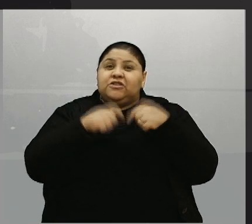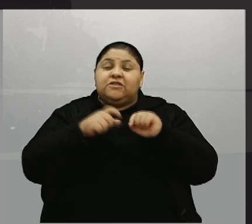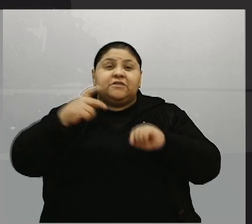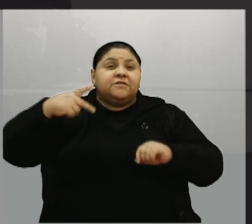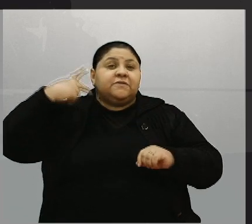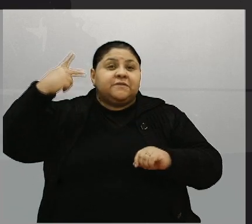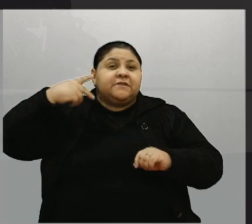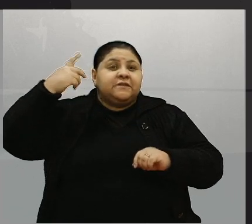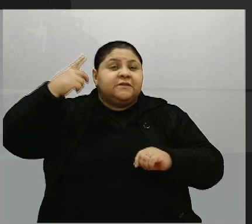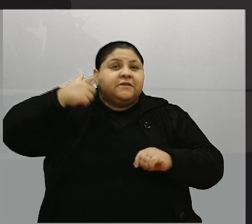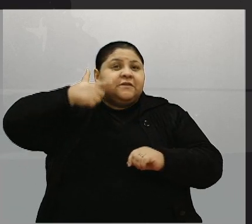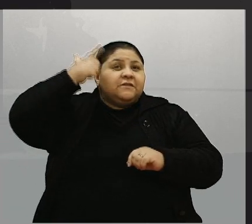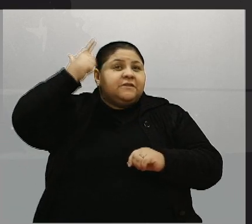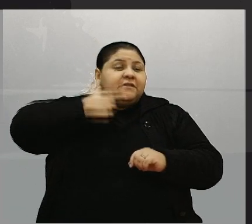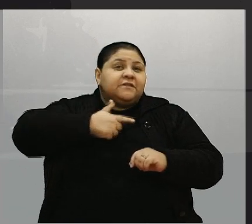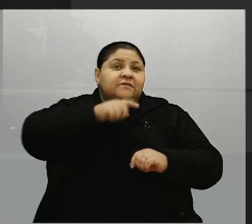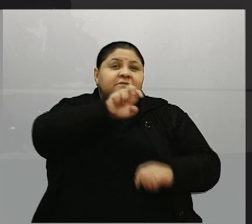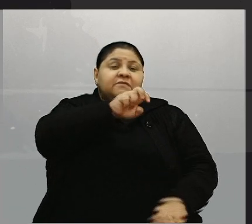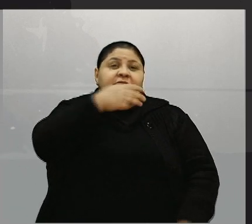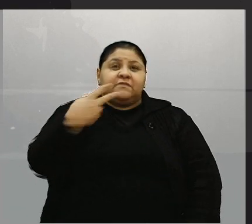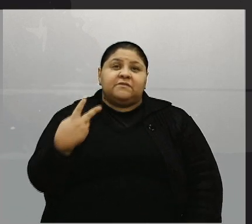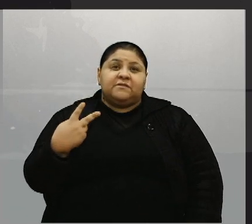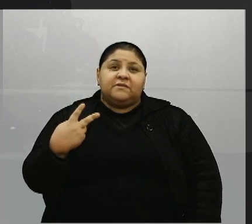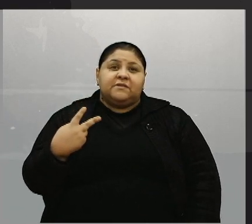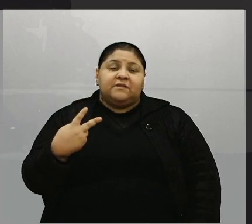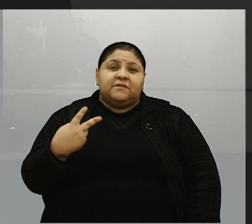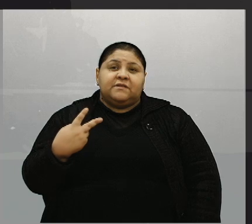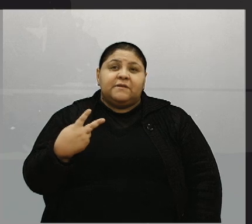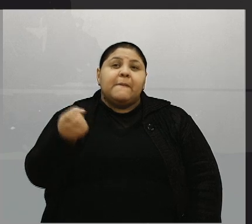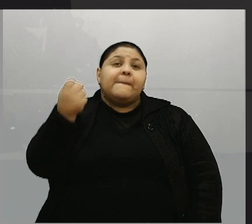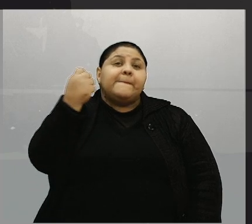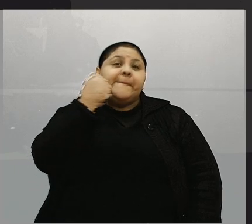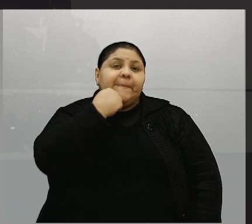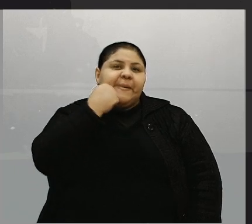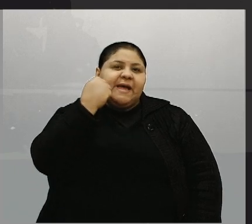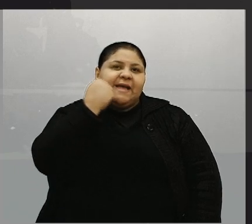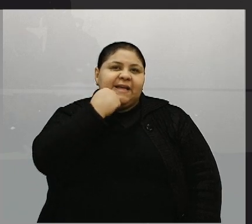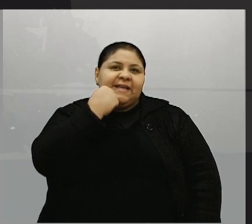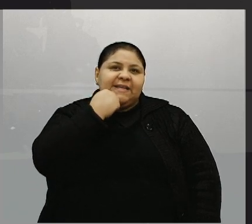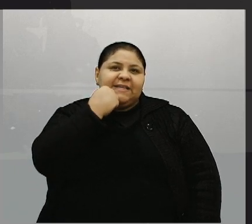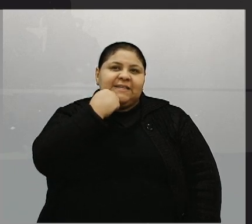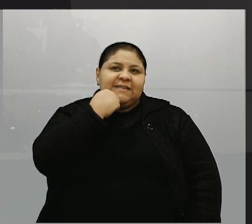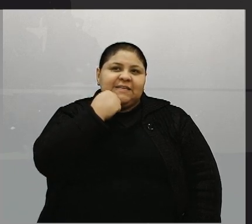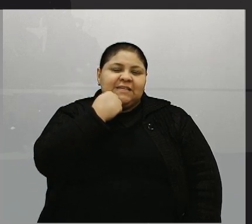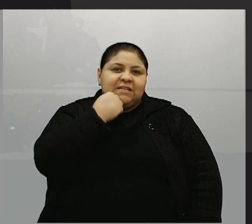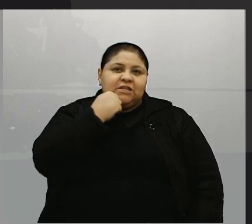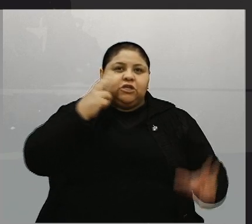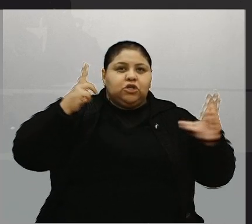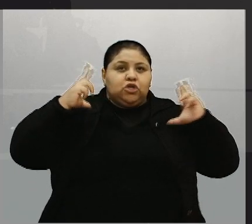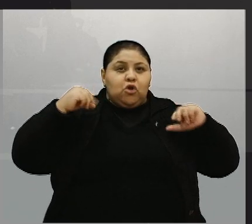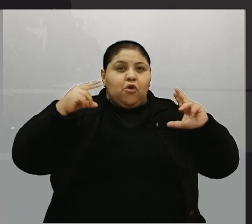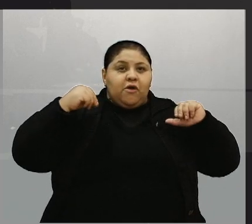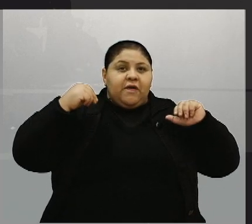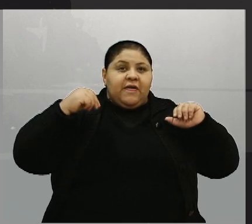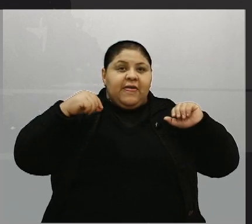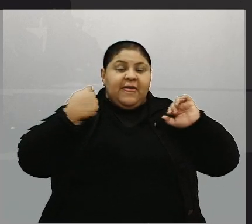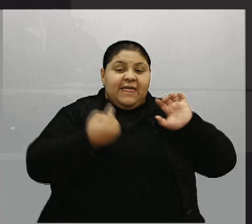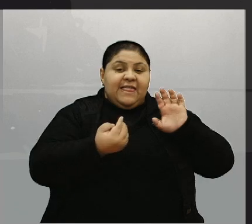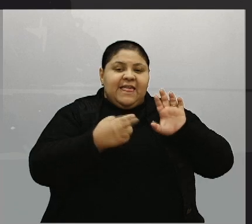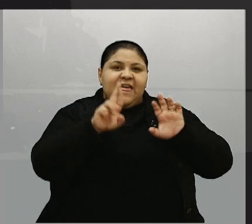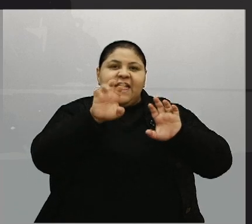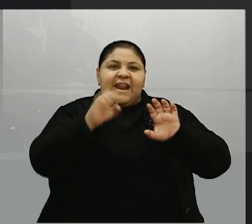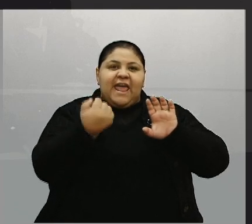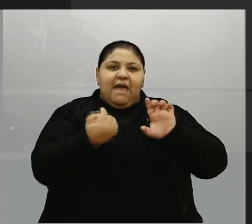Lucas, 52 truques de pedra, de ré, os motoristas puxando em torno de 800